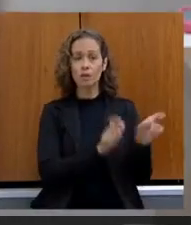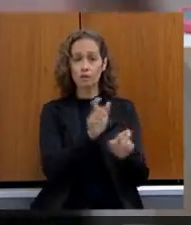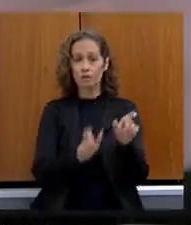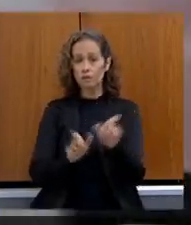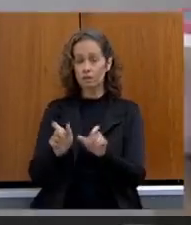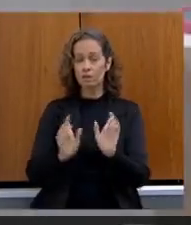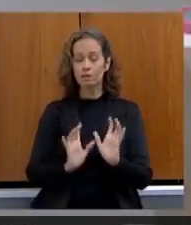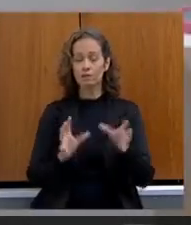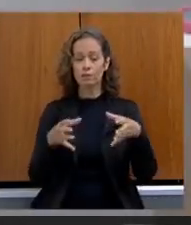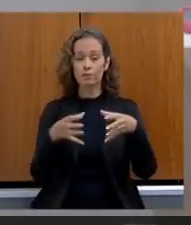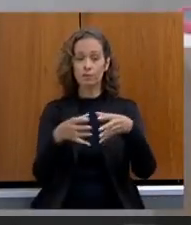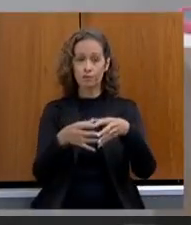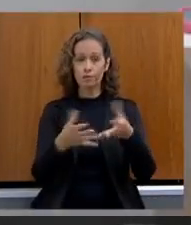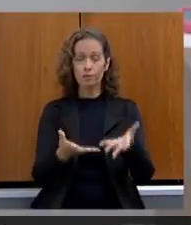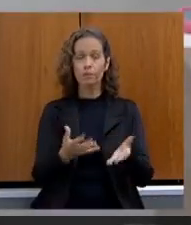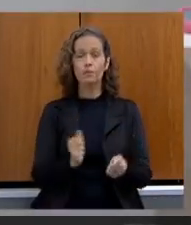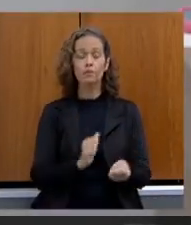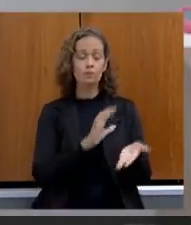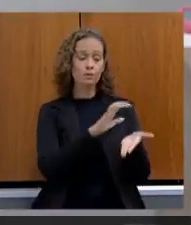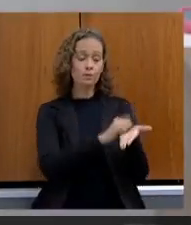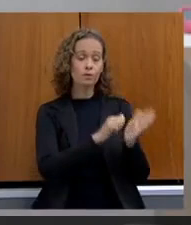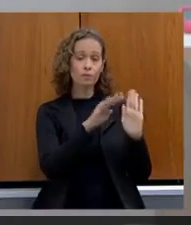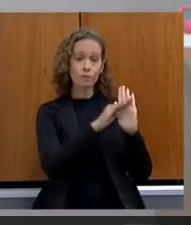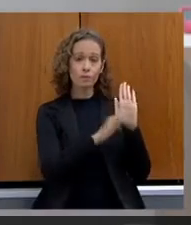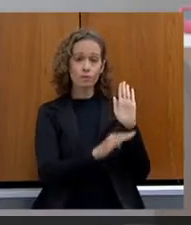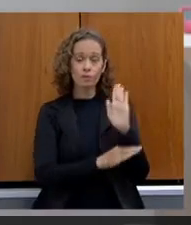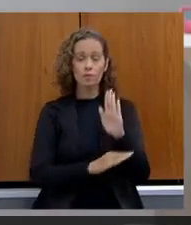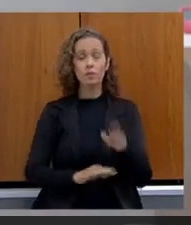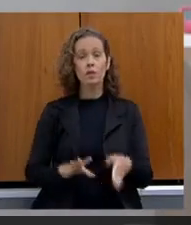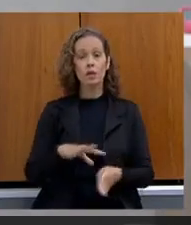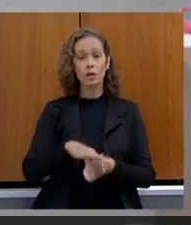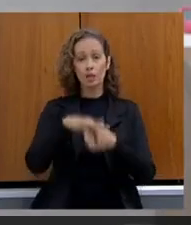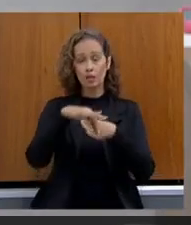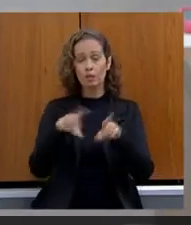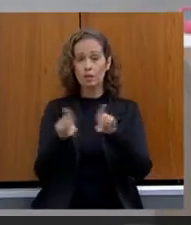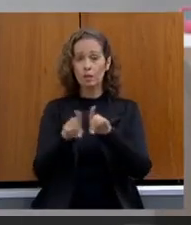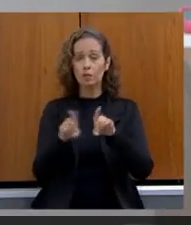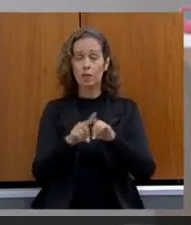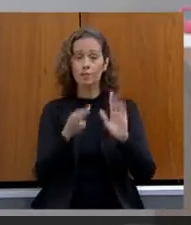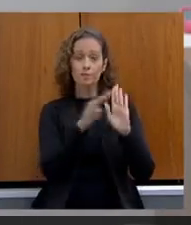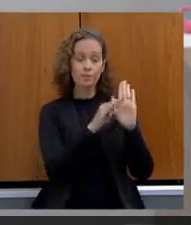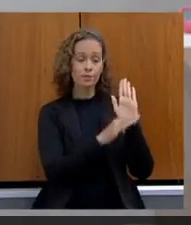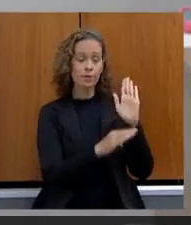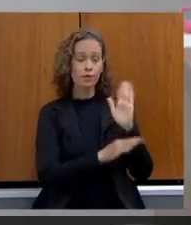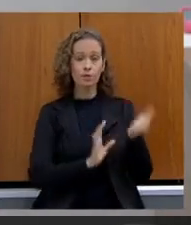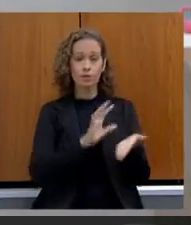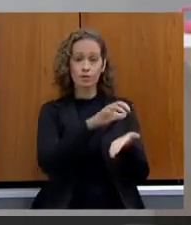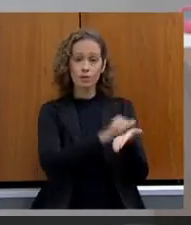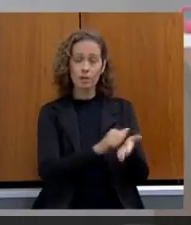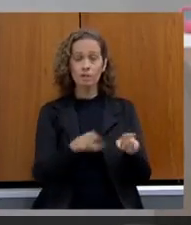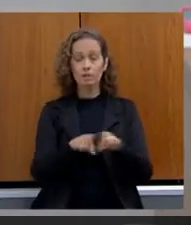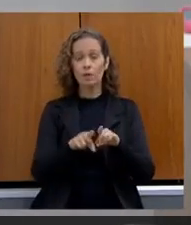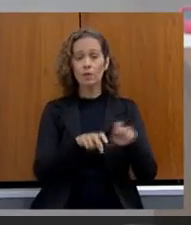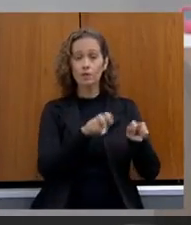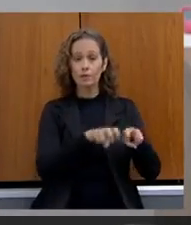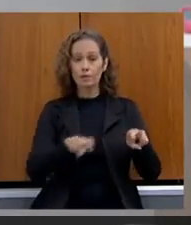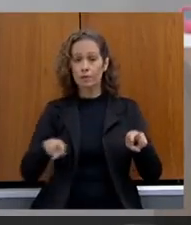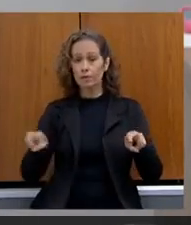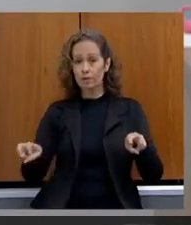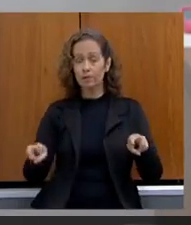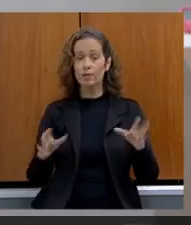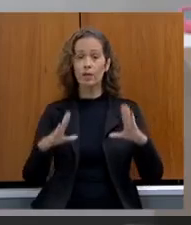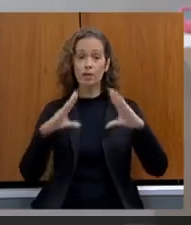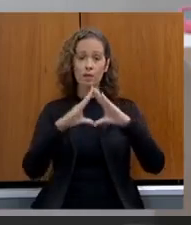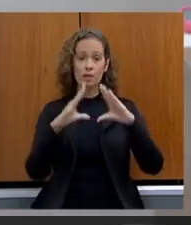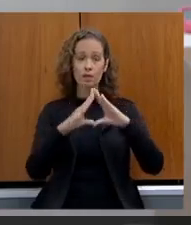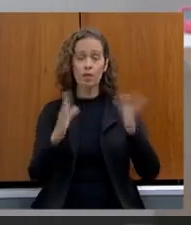participantes por ordem de inscrição líderes por ordem de inscrição membros da mesa da Assembleia por ordem